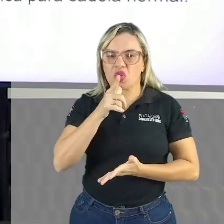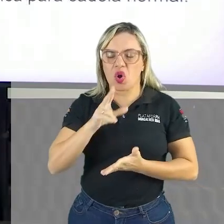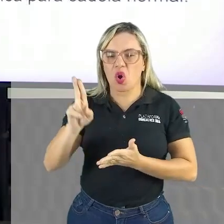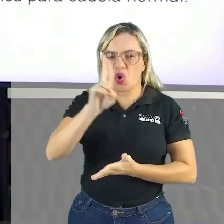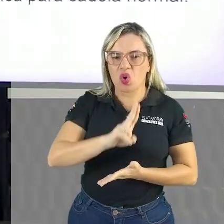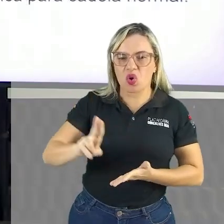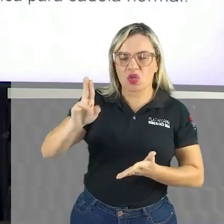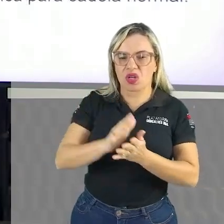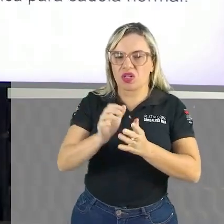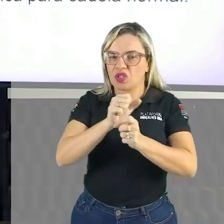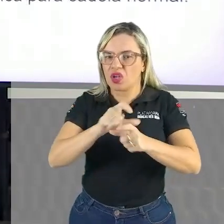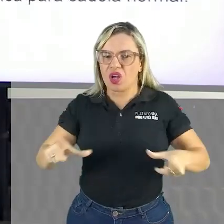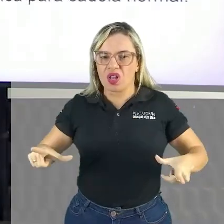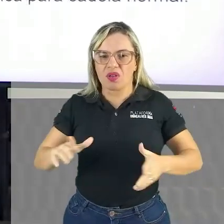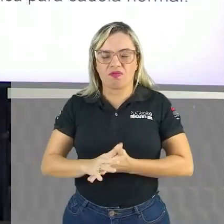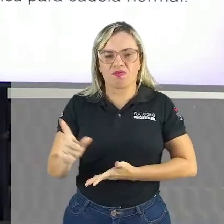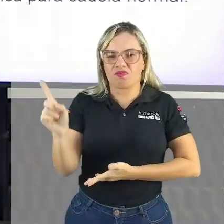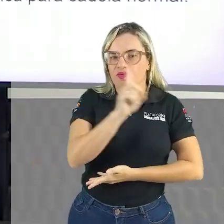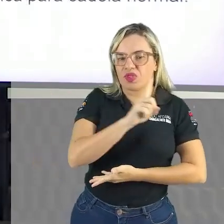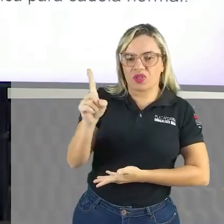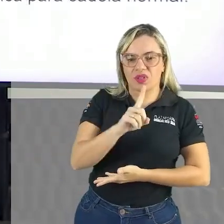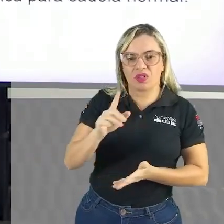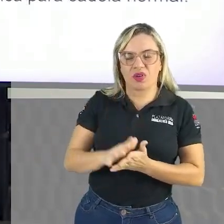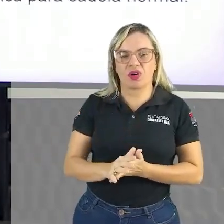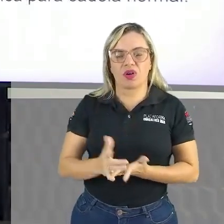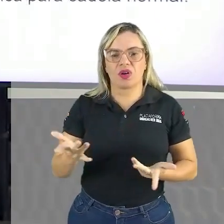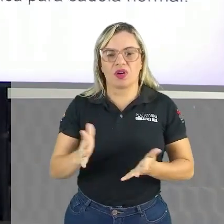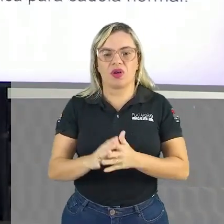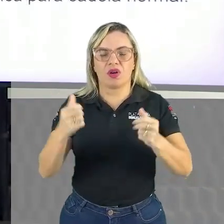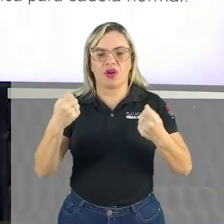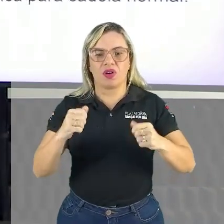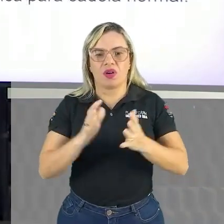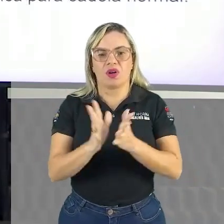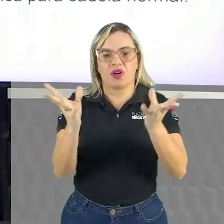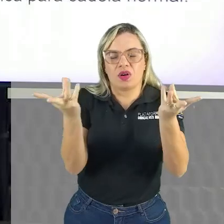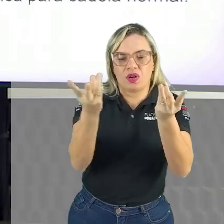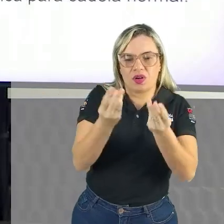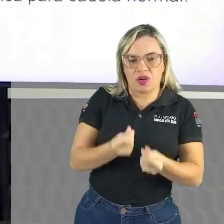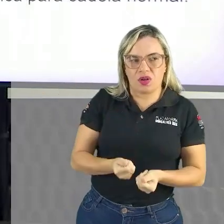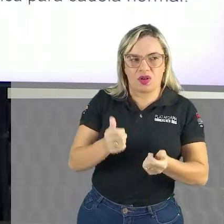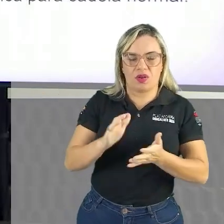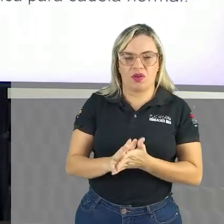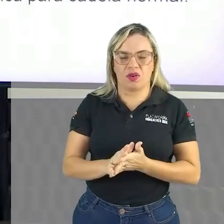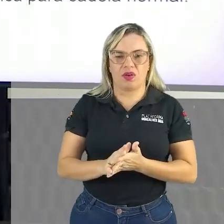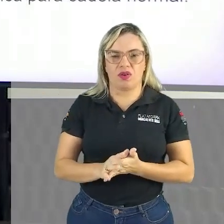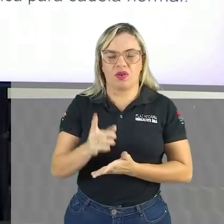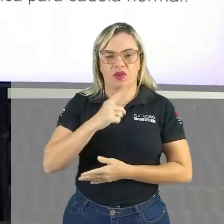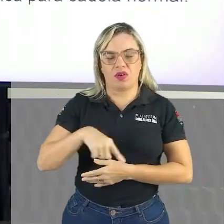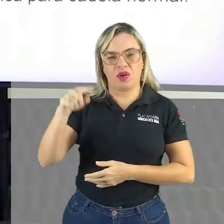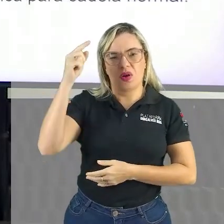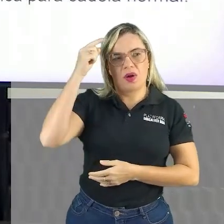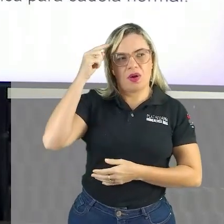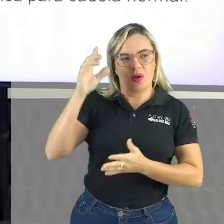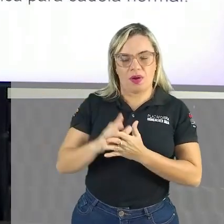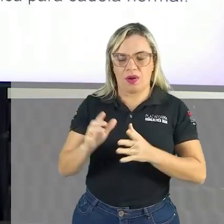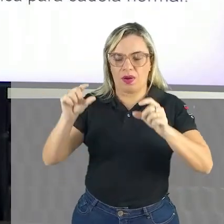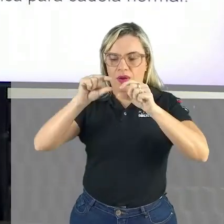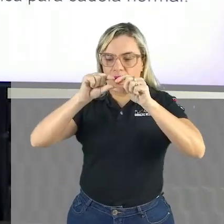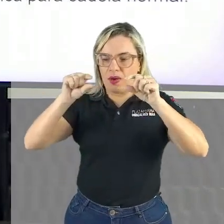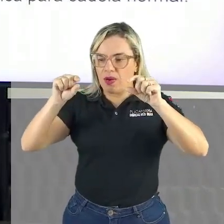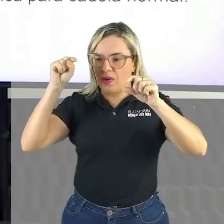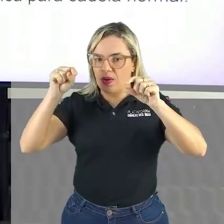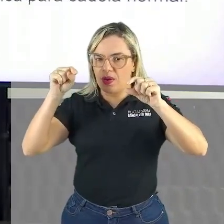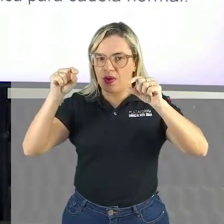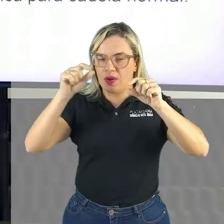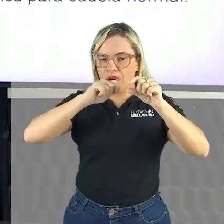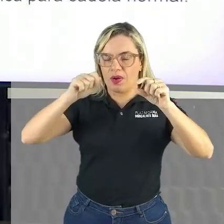precisa ter uma substância que tem uma parte. Vamos imaginar que esse pincel bem aqui, ó. Tu tem uma parte que é polar